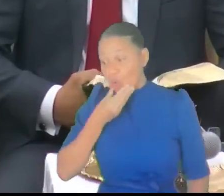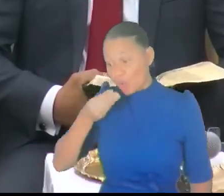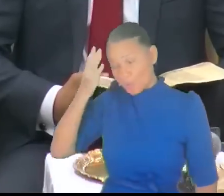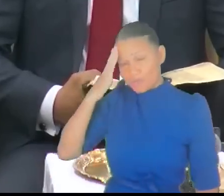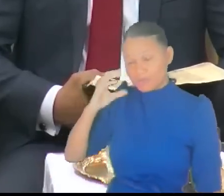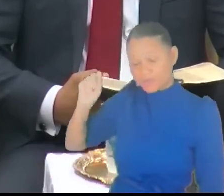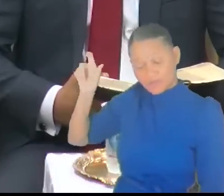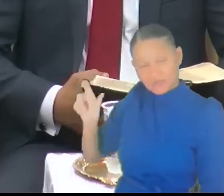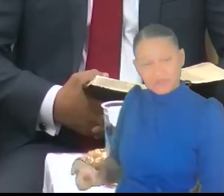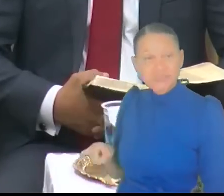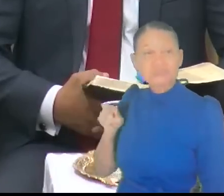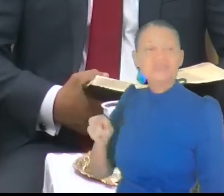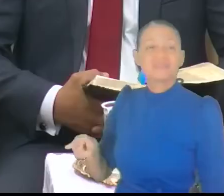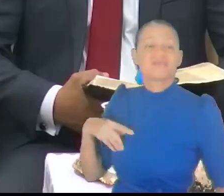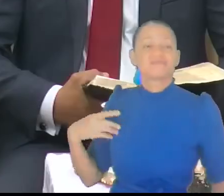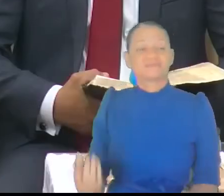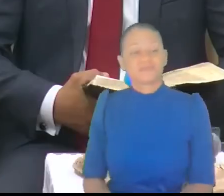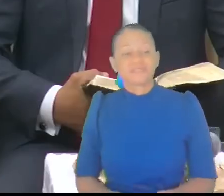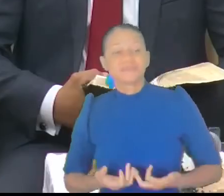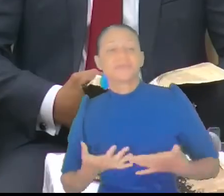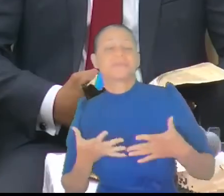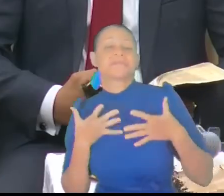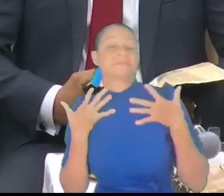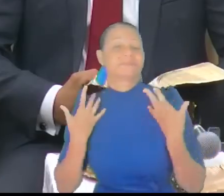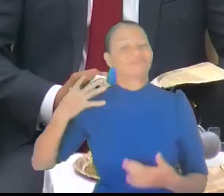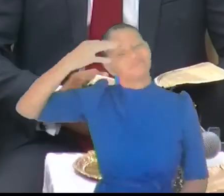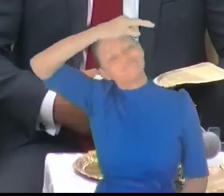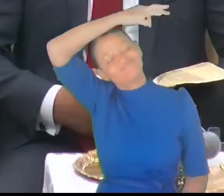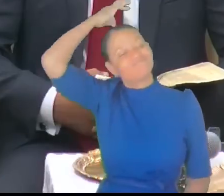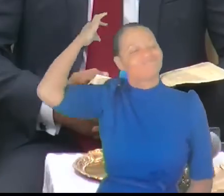ele inspirado pelo Espírito Santo,